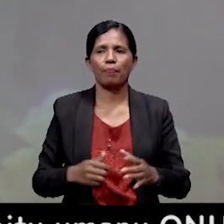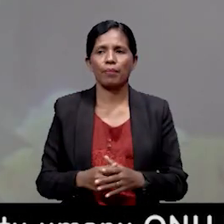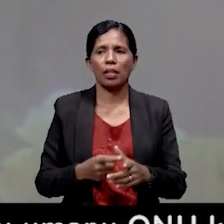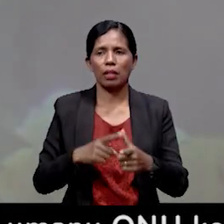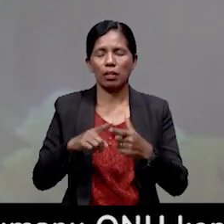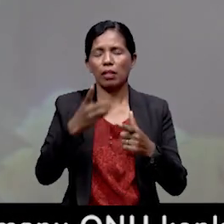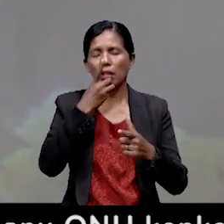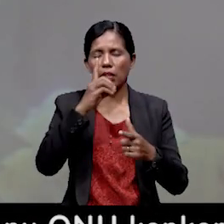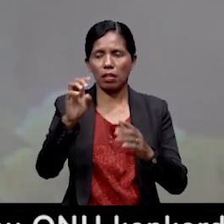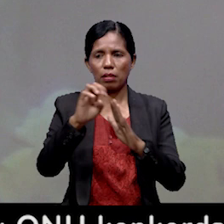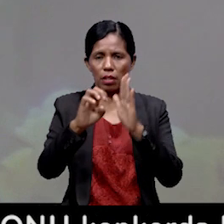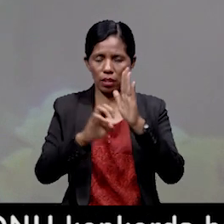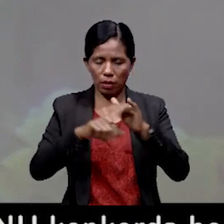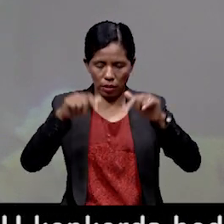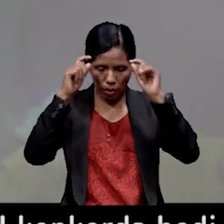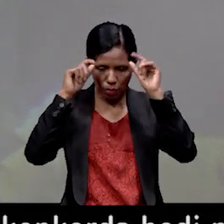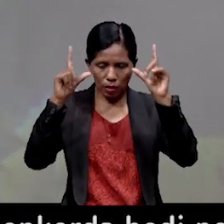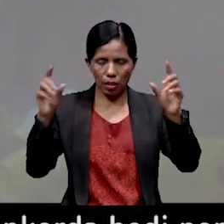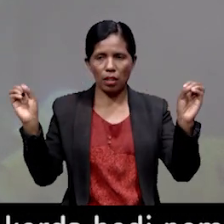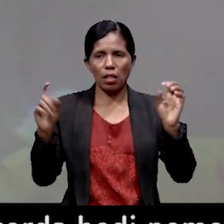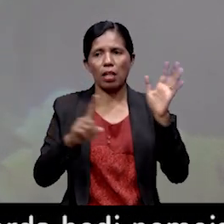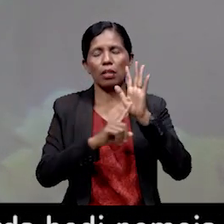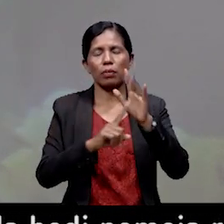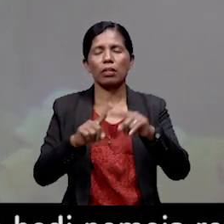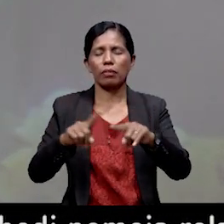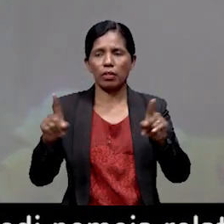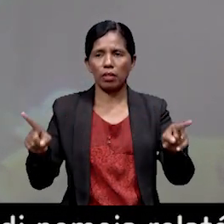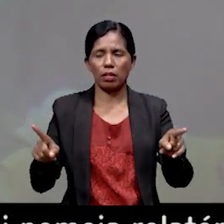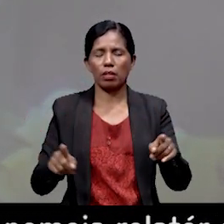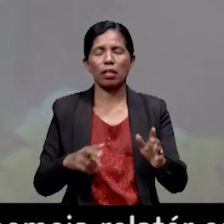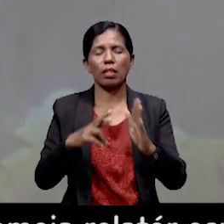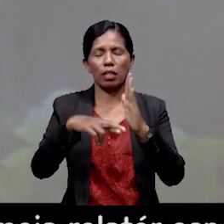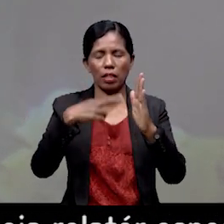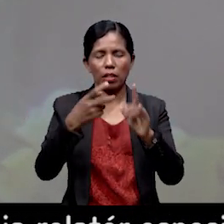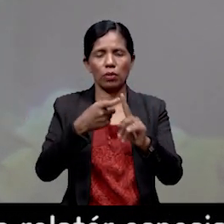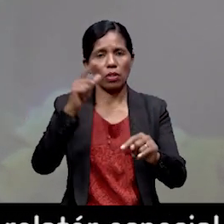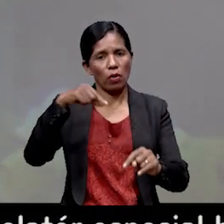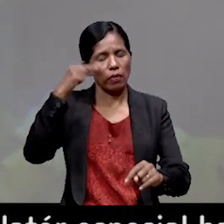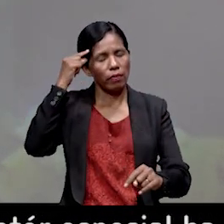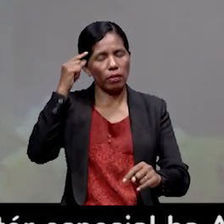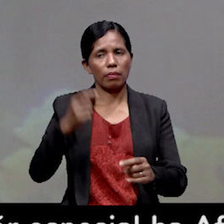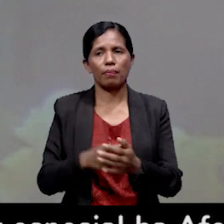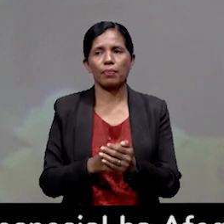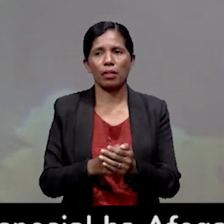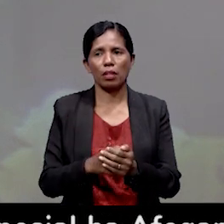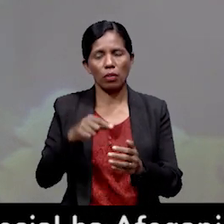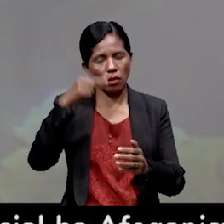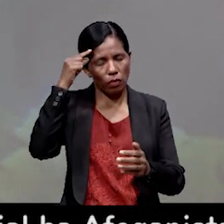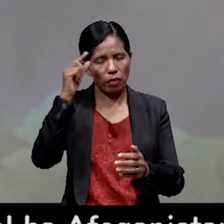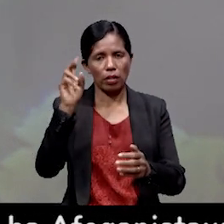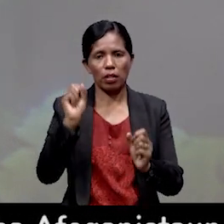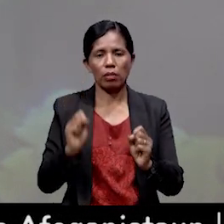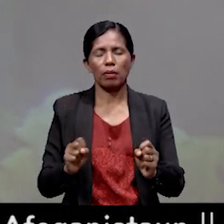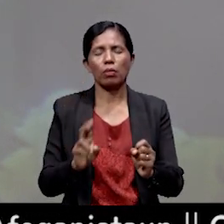Declaração estado de emergência em Timor-Leste, lá tudo diferença. Medida russo governo união. Reto governo aplica medida